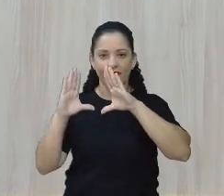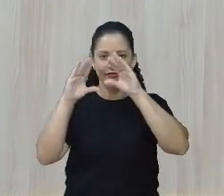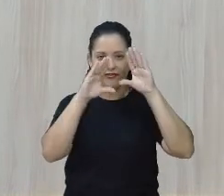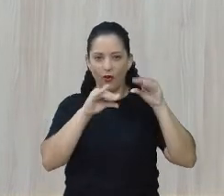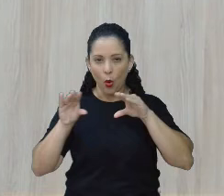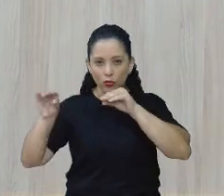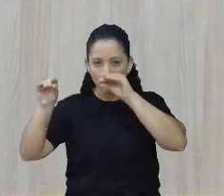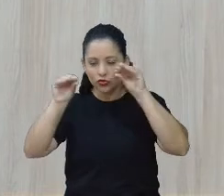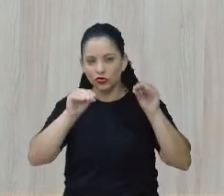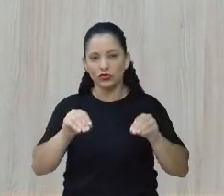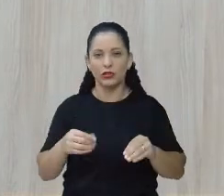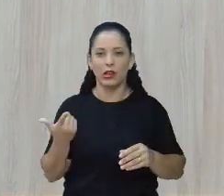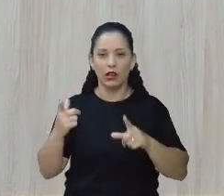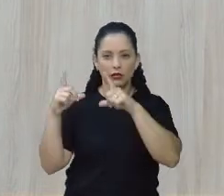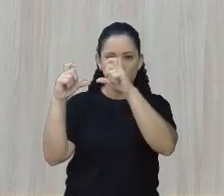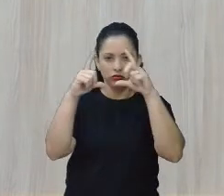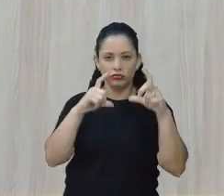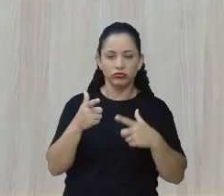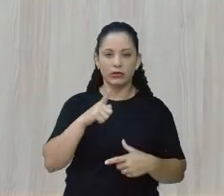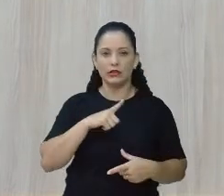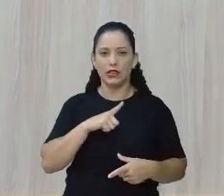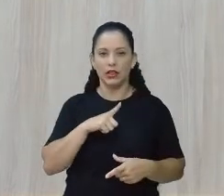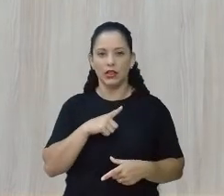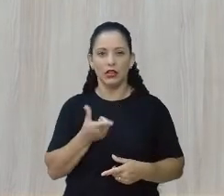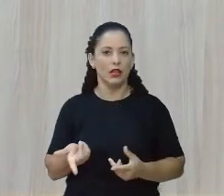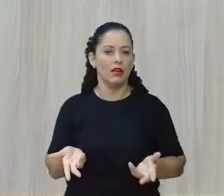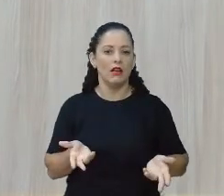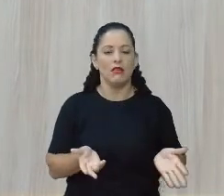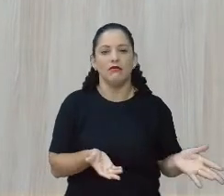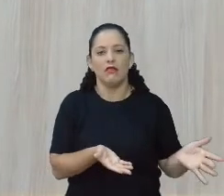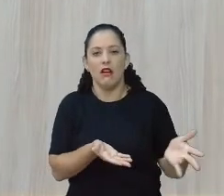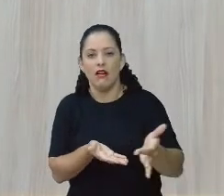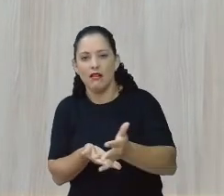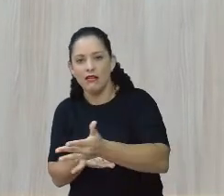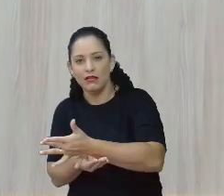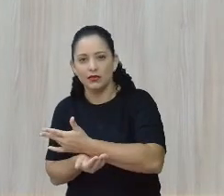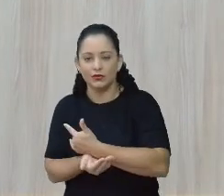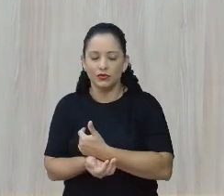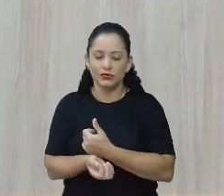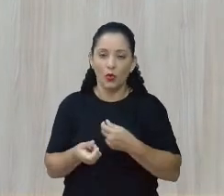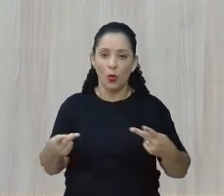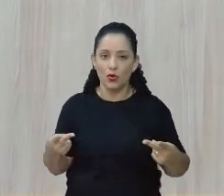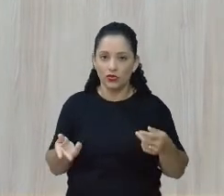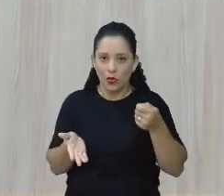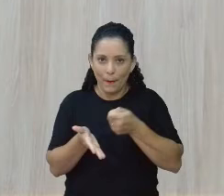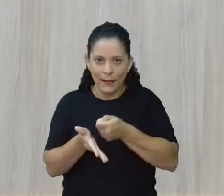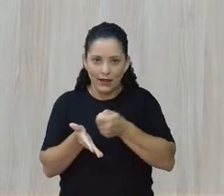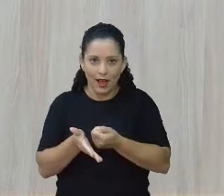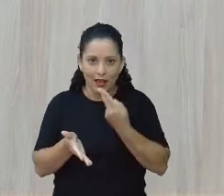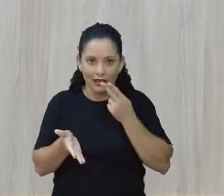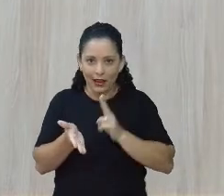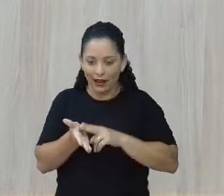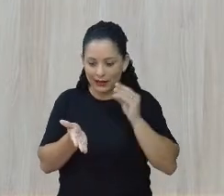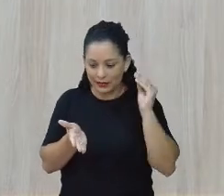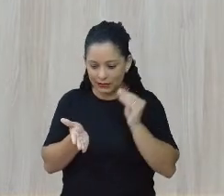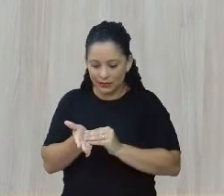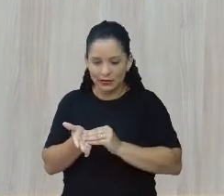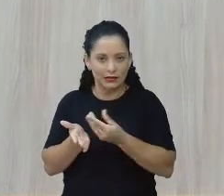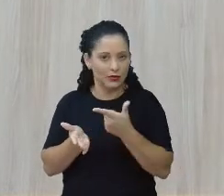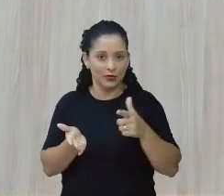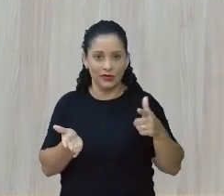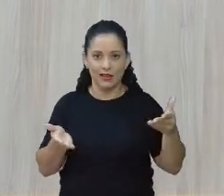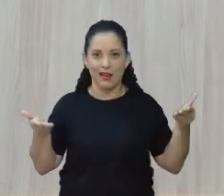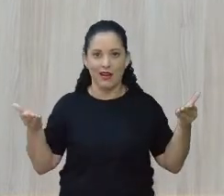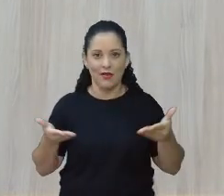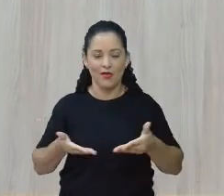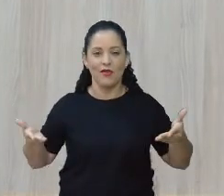arquivos. Então, tudo isso que não era necessariamente obrigatório de se ter numa carta, que a gente não conseguia colocar com muita facilidade,